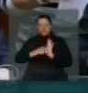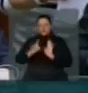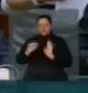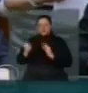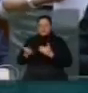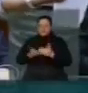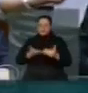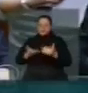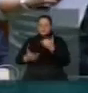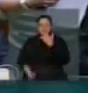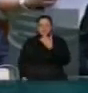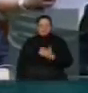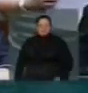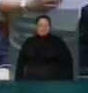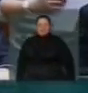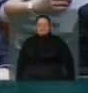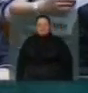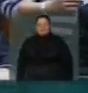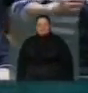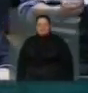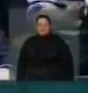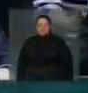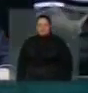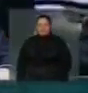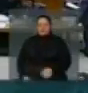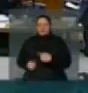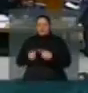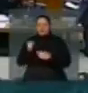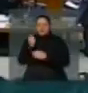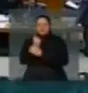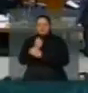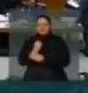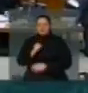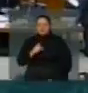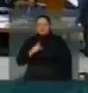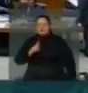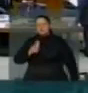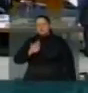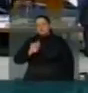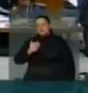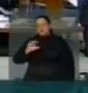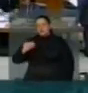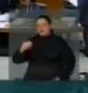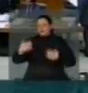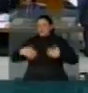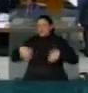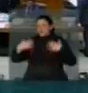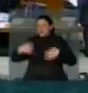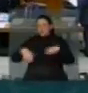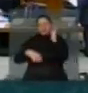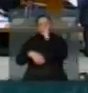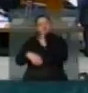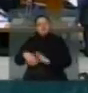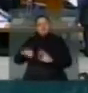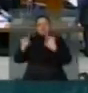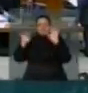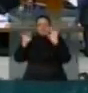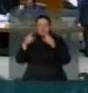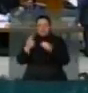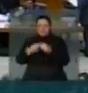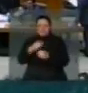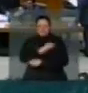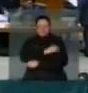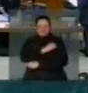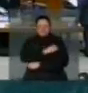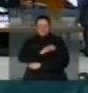Índio, rapidamente, 30 segundos. É que a questão da segurança pública está muito grave no Brasil inteiro, em especial no Rio de Janeiro, na cidade do Rio de Janeiro, na